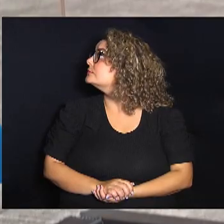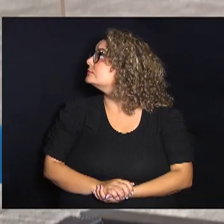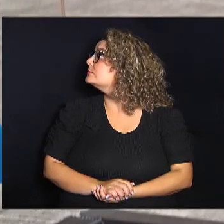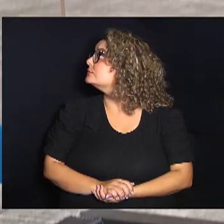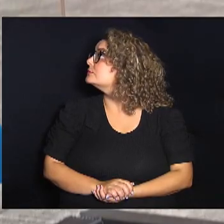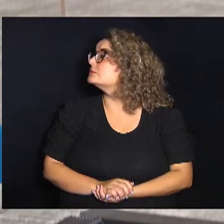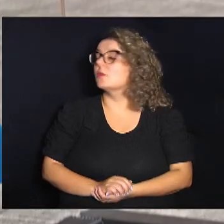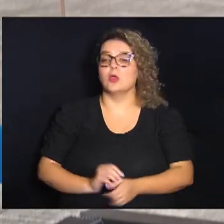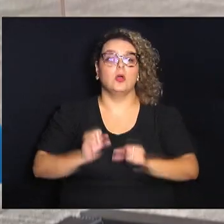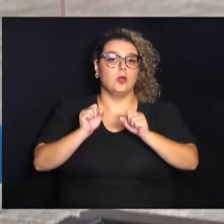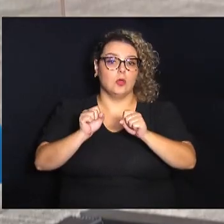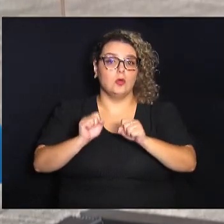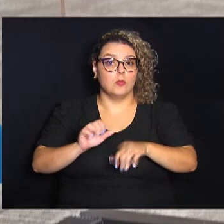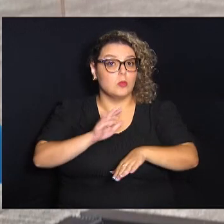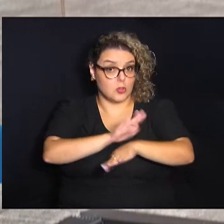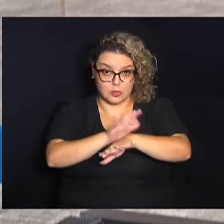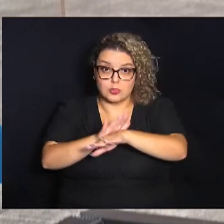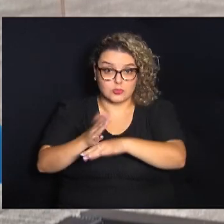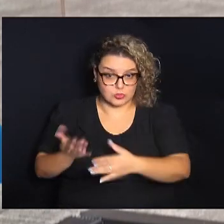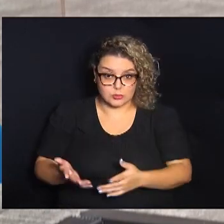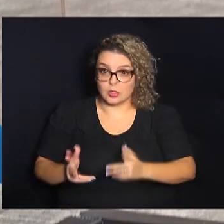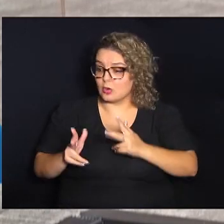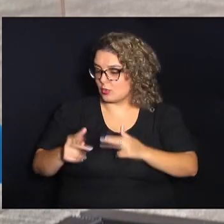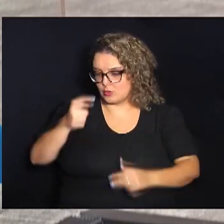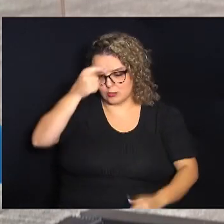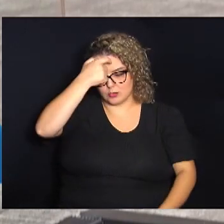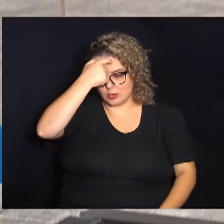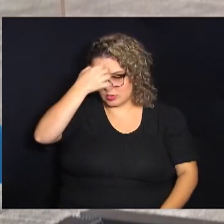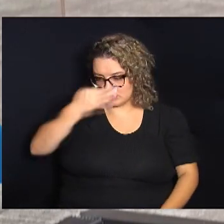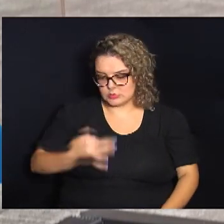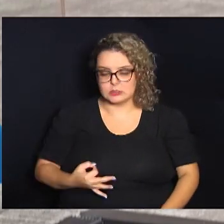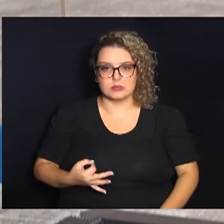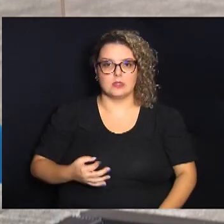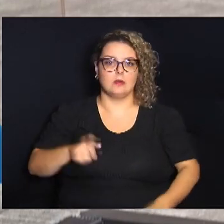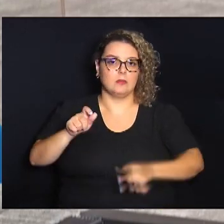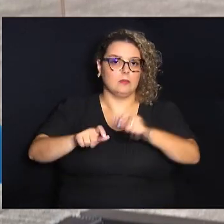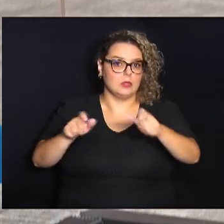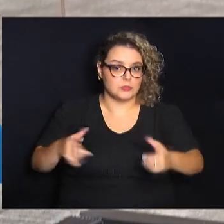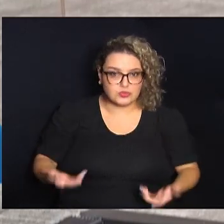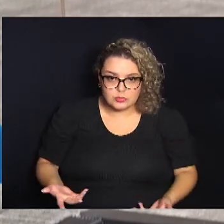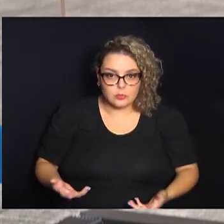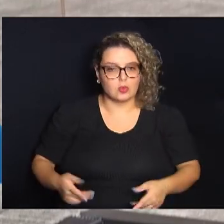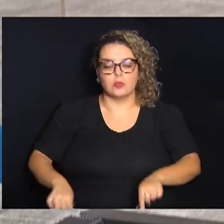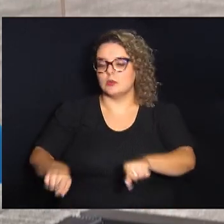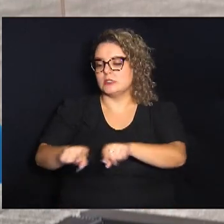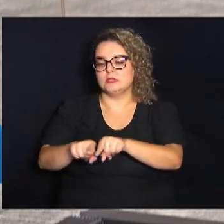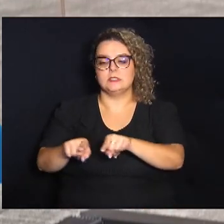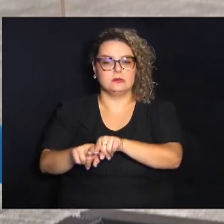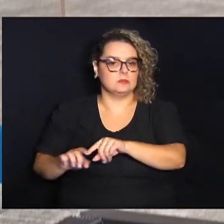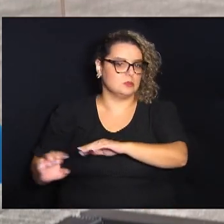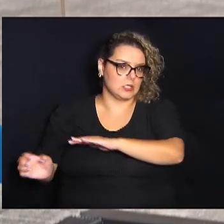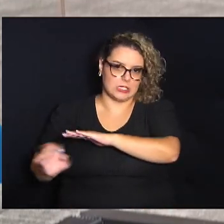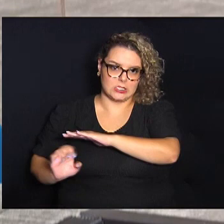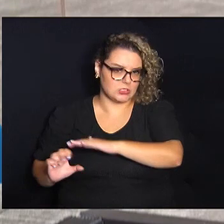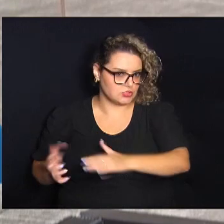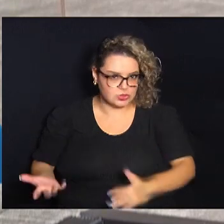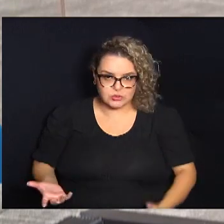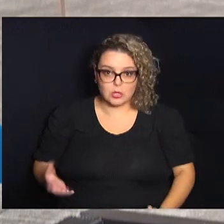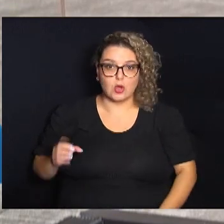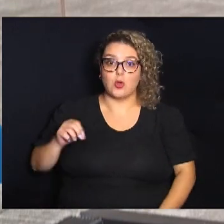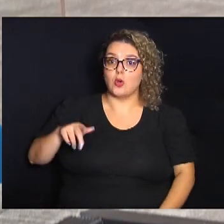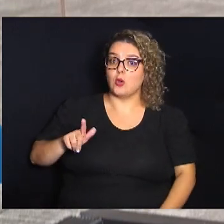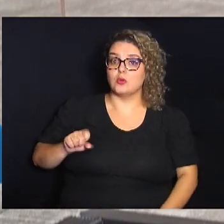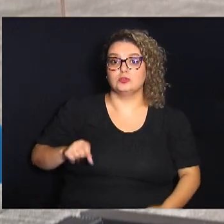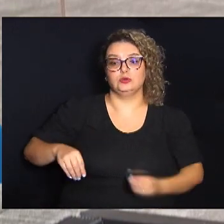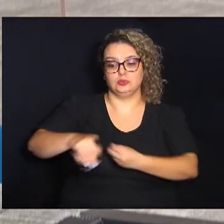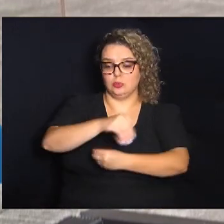Você também pode contribuir como cidadão, pessoa jurídica, ONGs, enfim, você pode envolver toda a